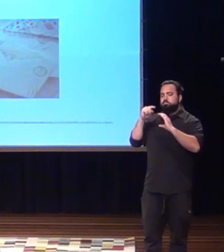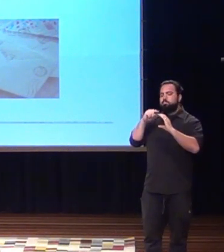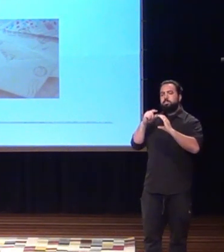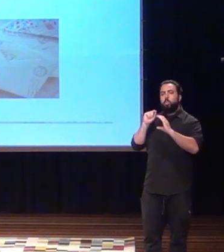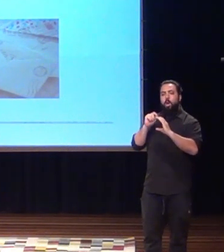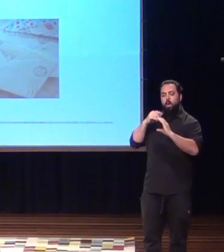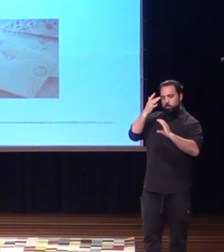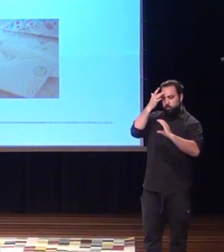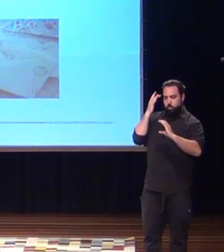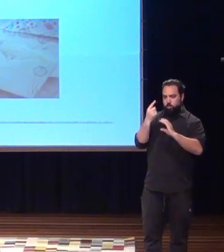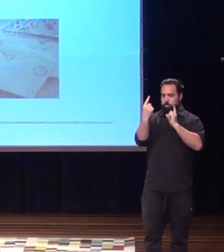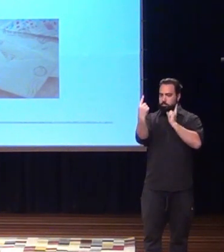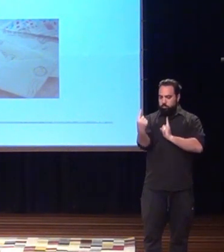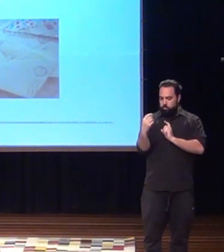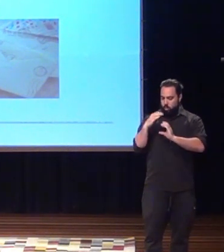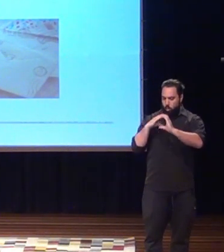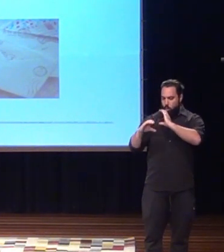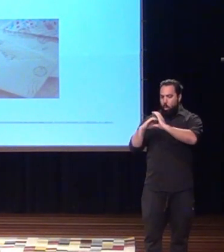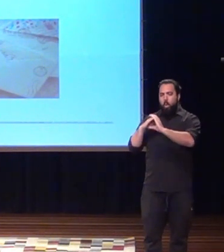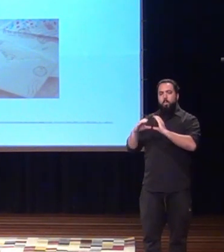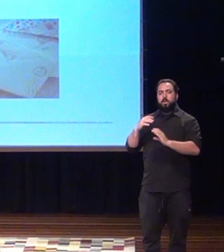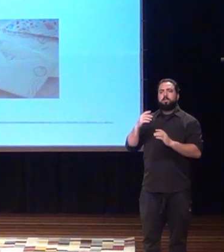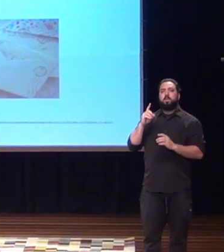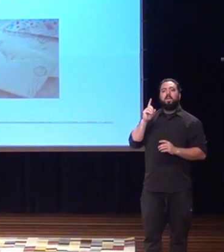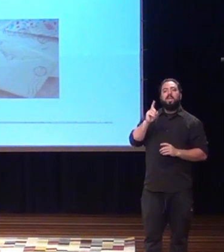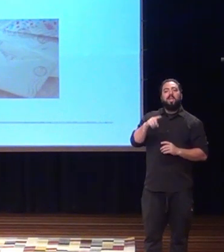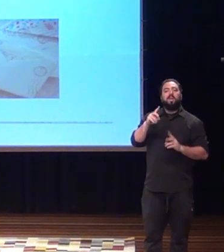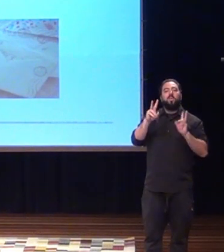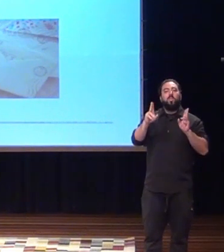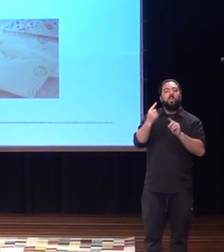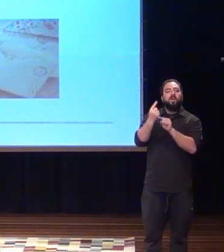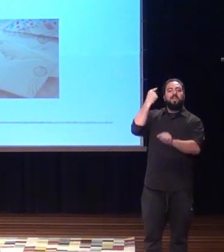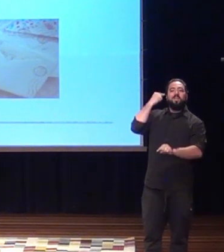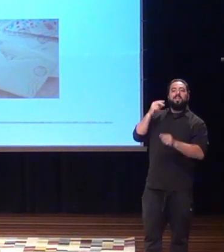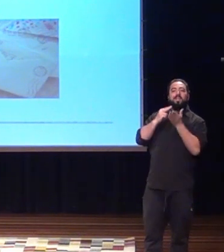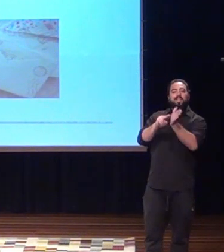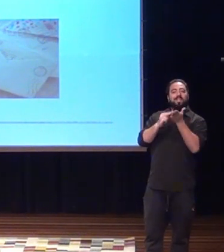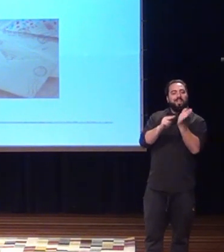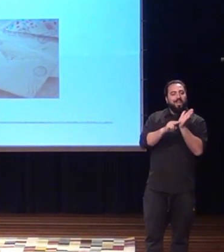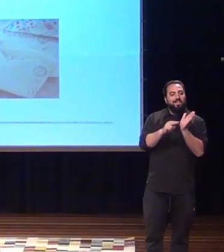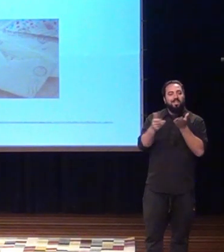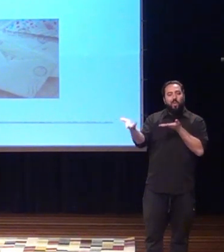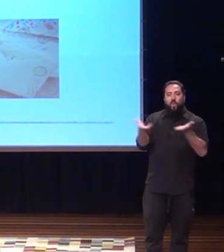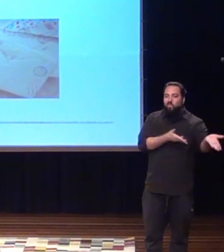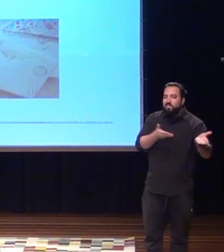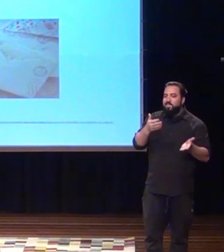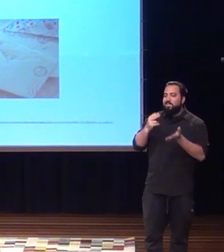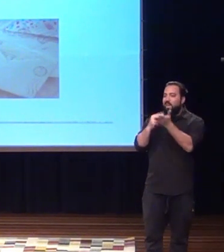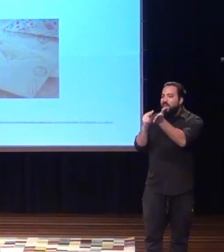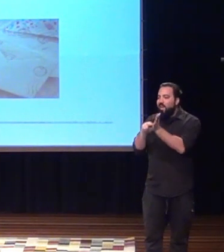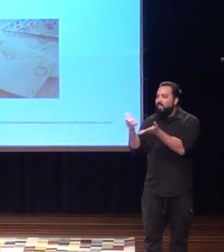gente pensa aí na época que a gente trabalhava com cartas, né? Os convites que a gente fazia,